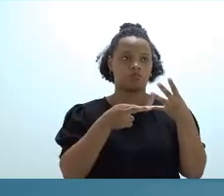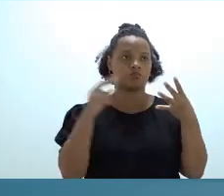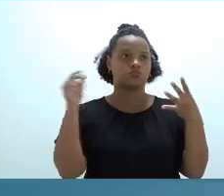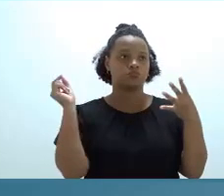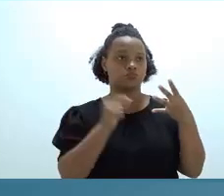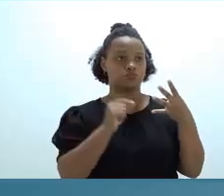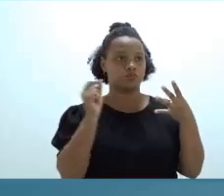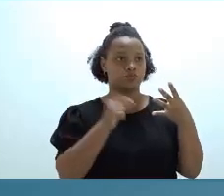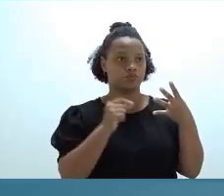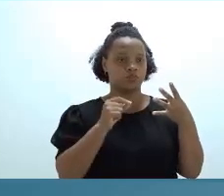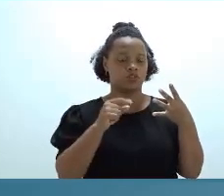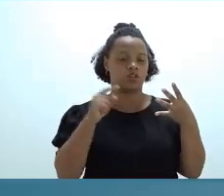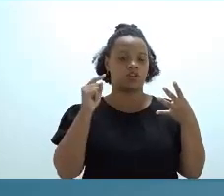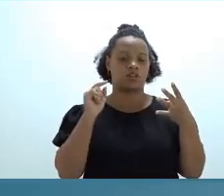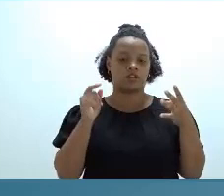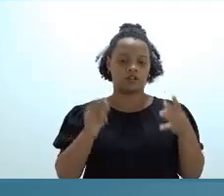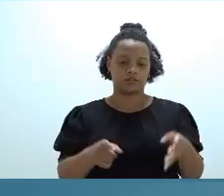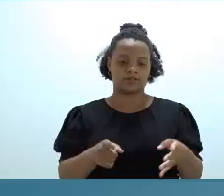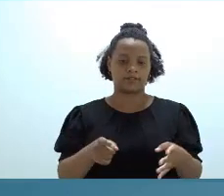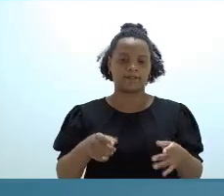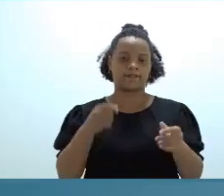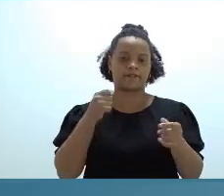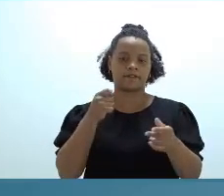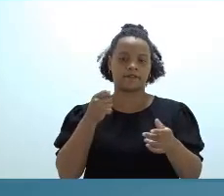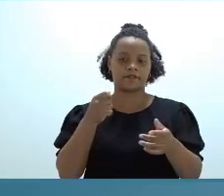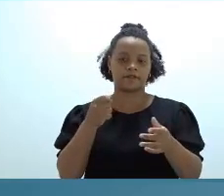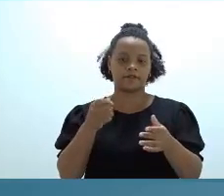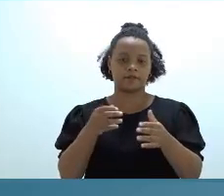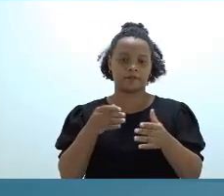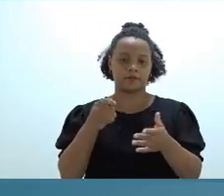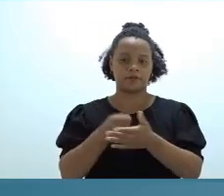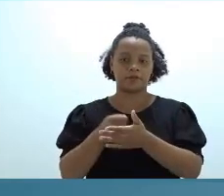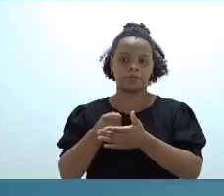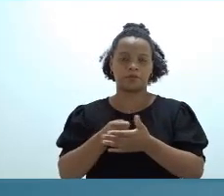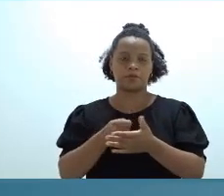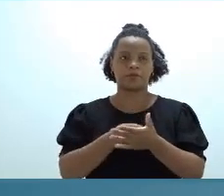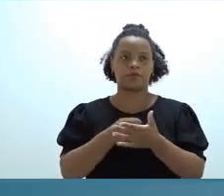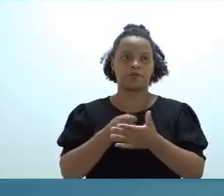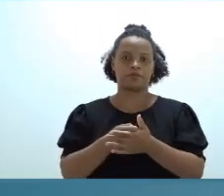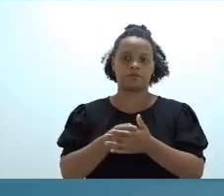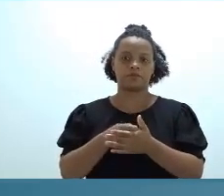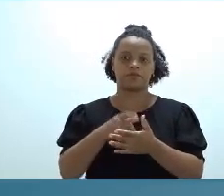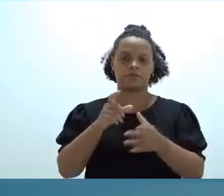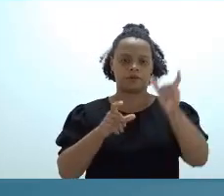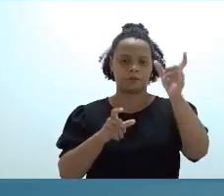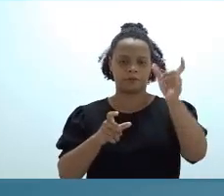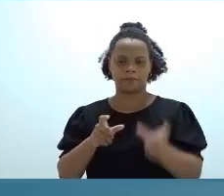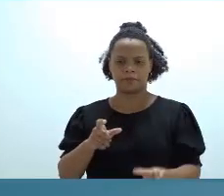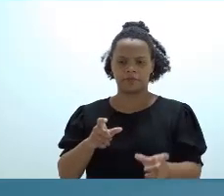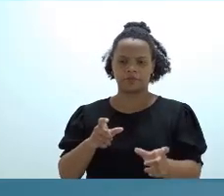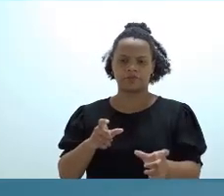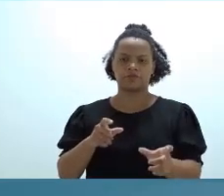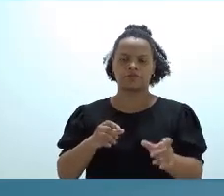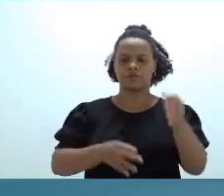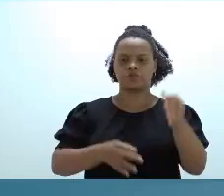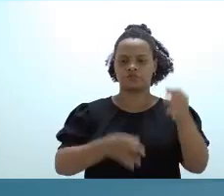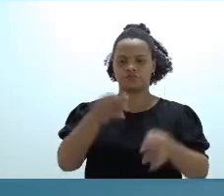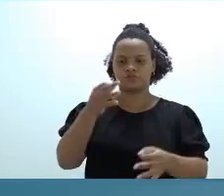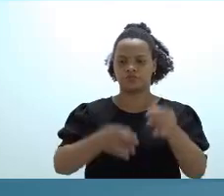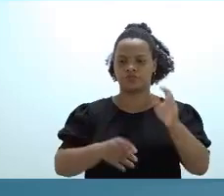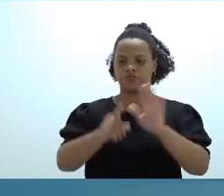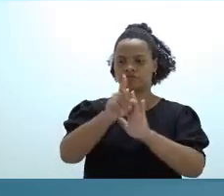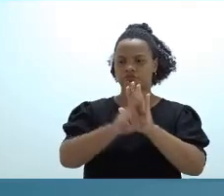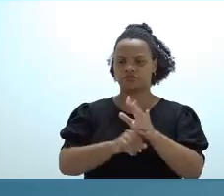inteiramente consumerista e que inexistia qualquer pessoa jurídica de direito público no polo da ação ou interesse